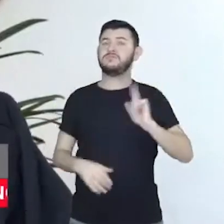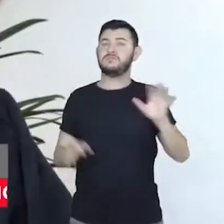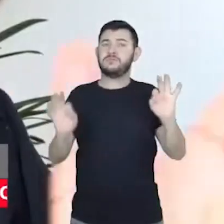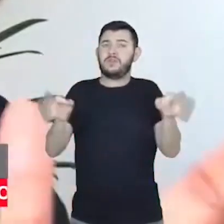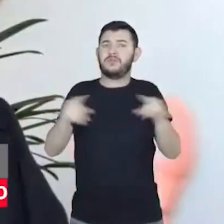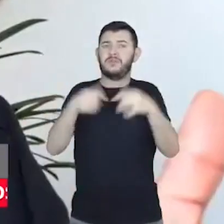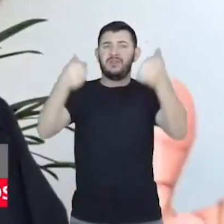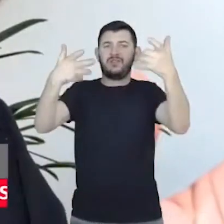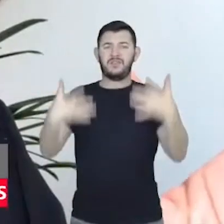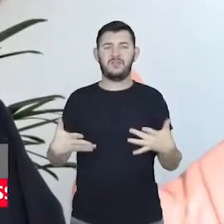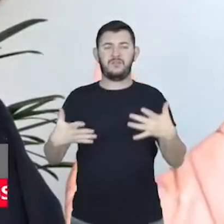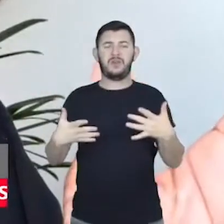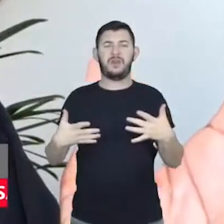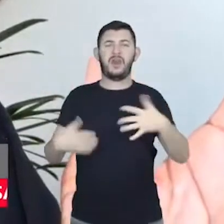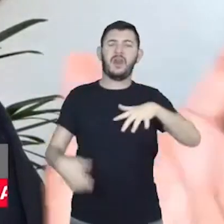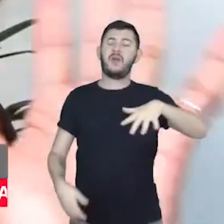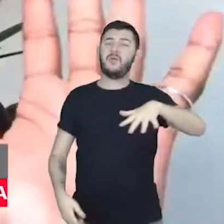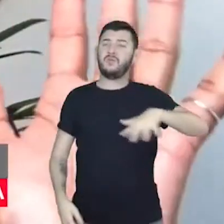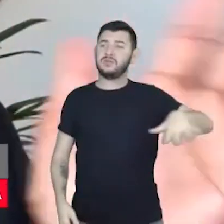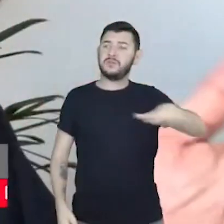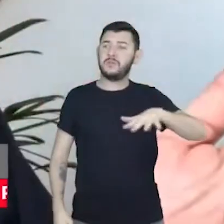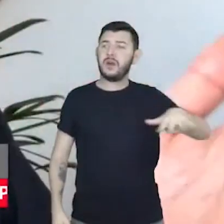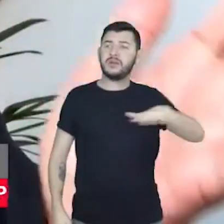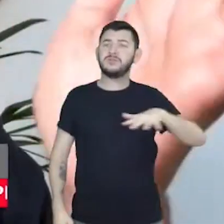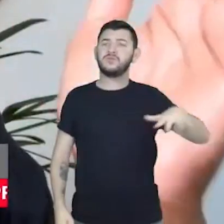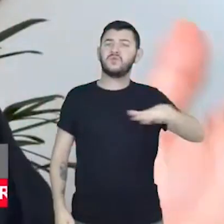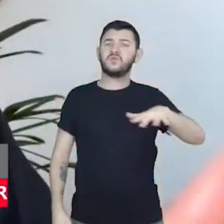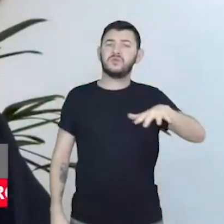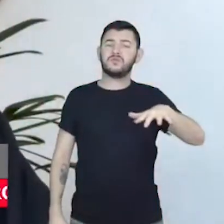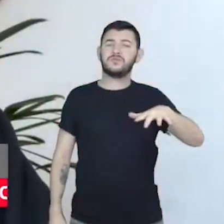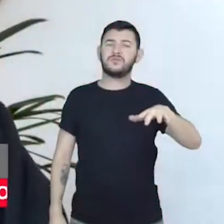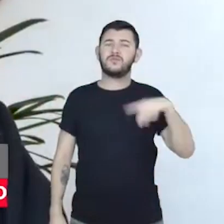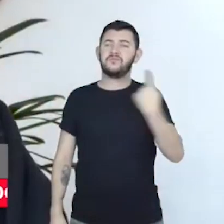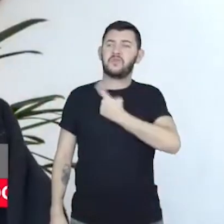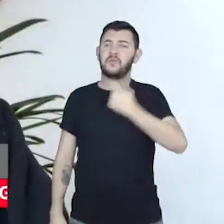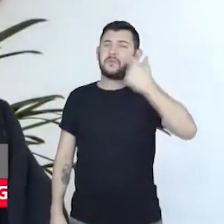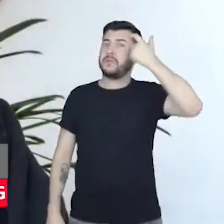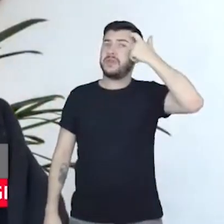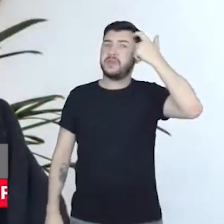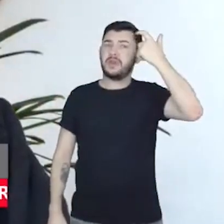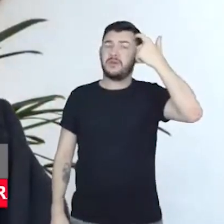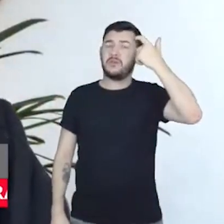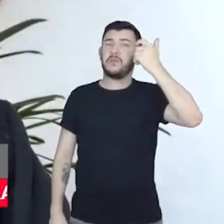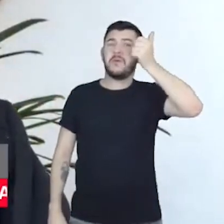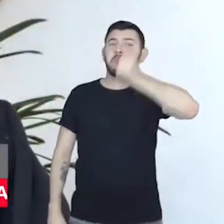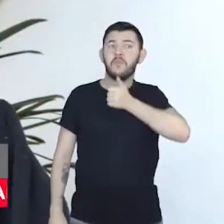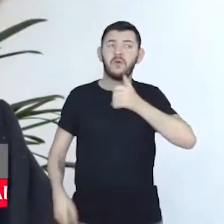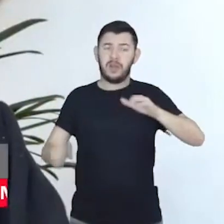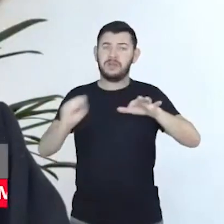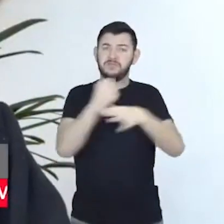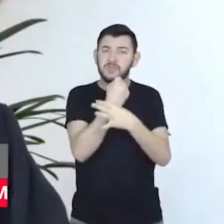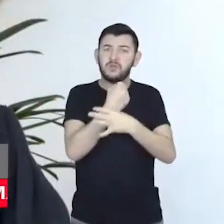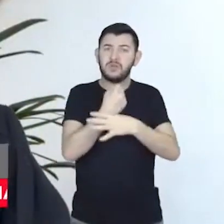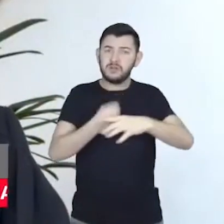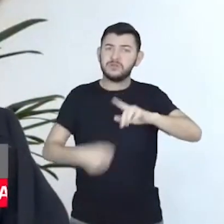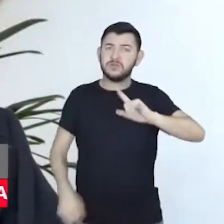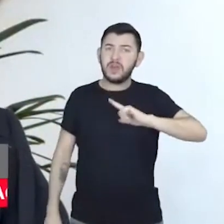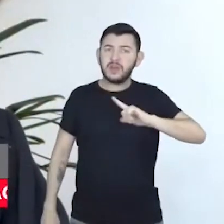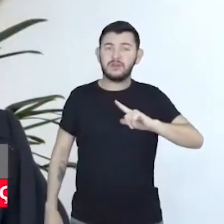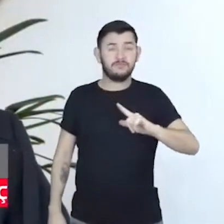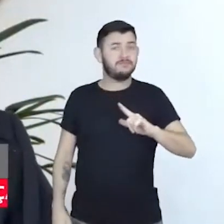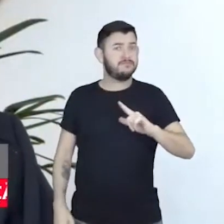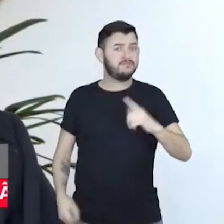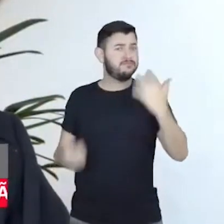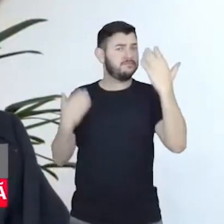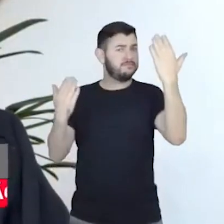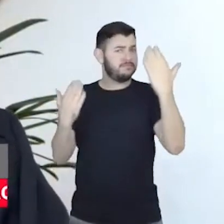é um espaço que a gente pode considerar seguro para as mulheres. Então, que a gente